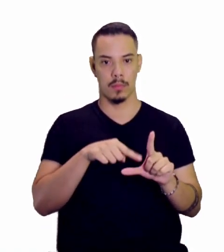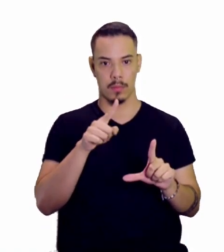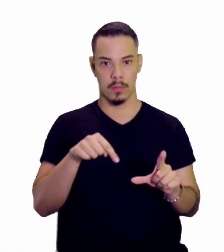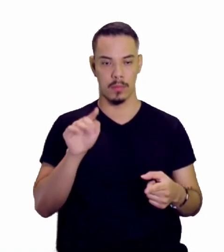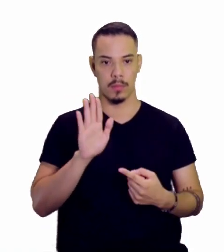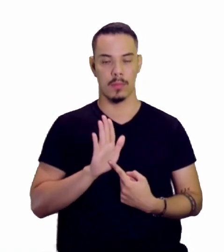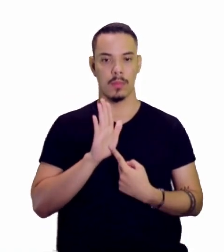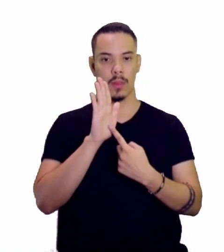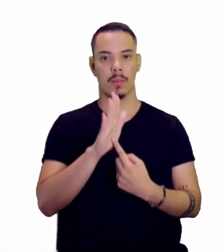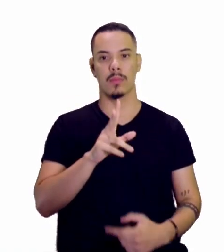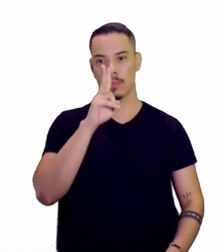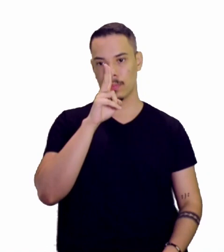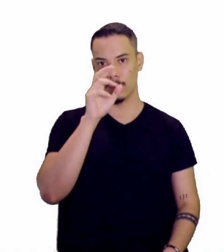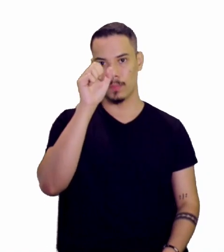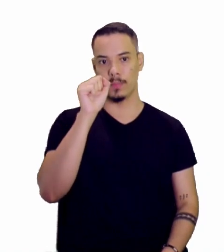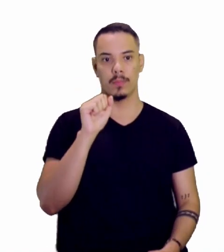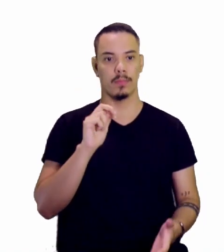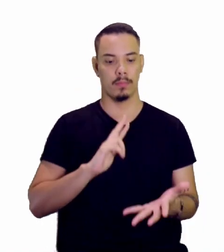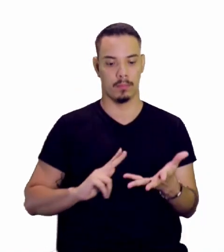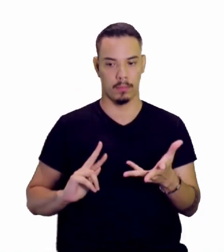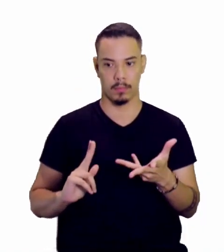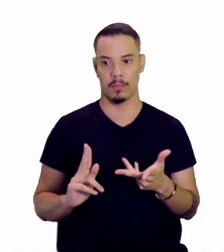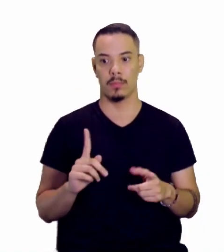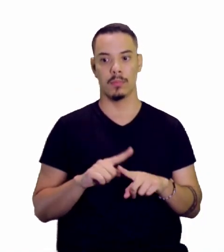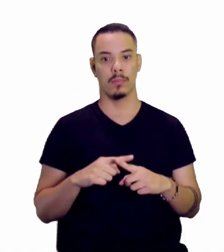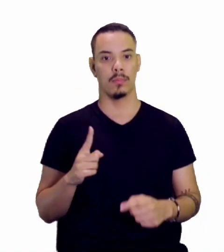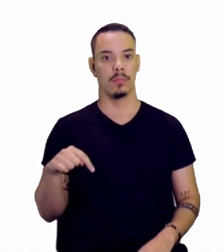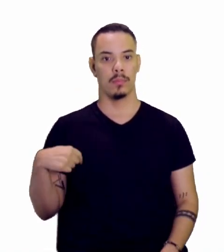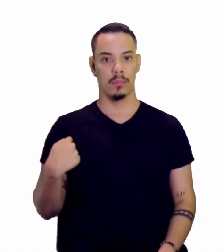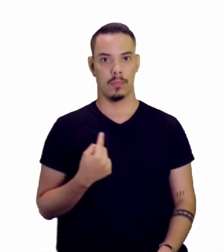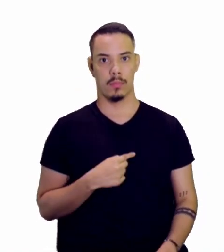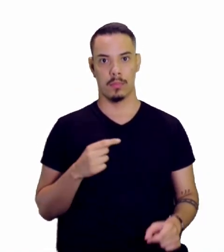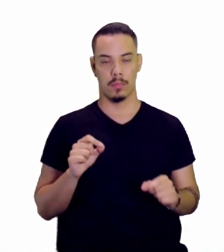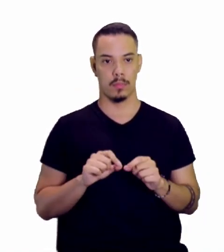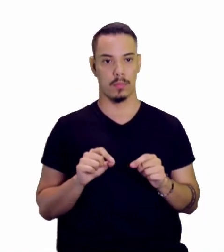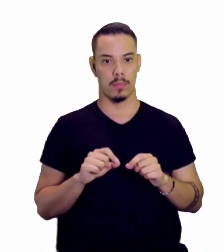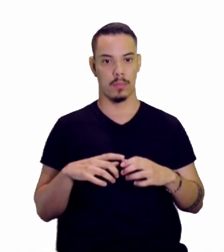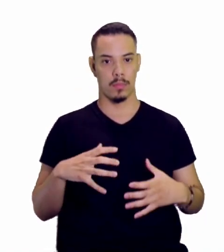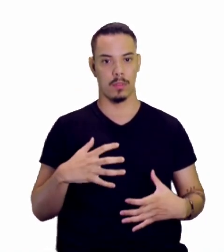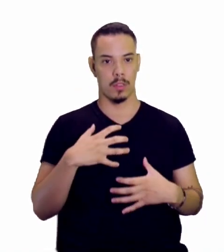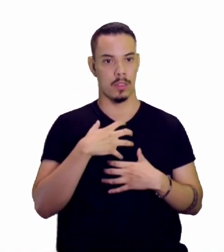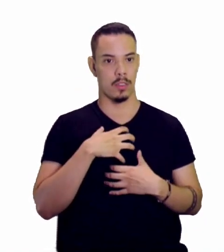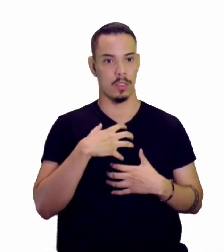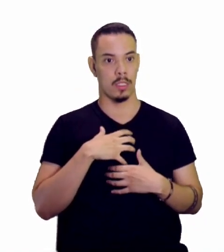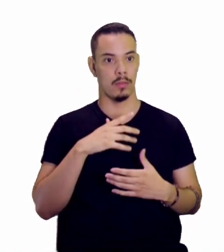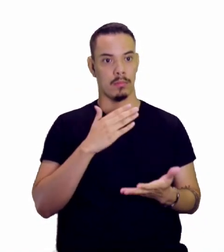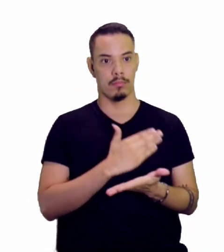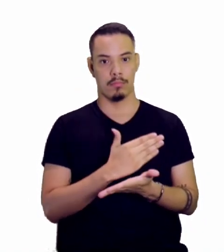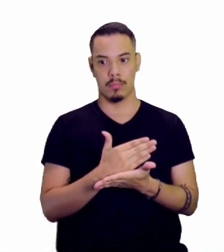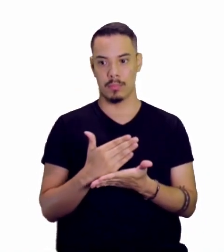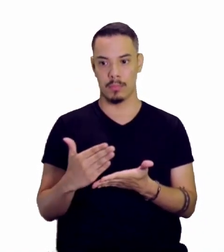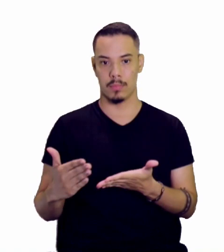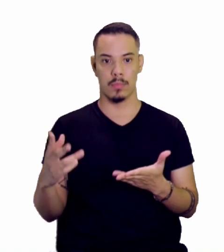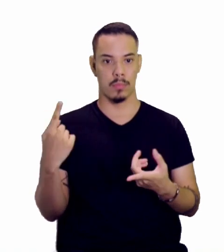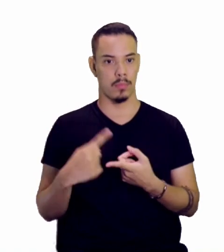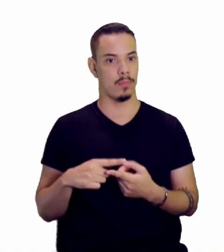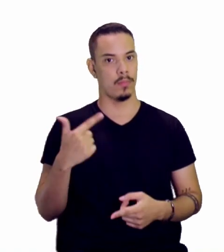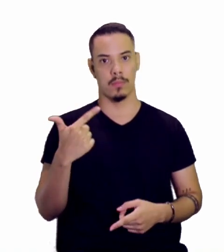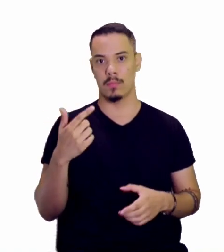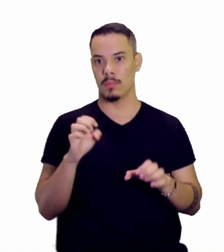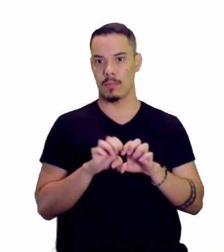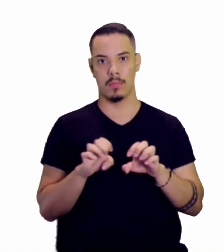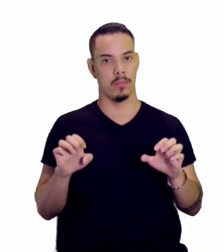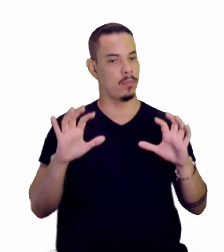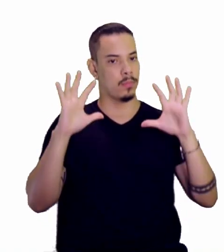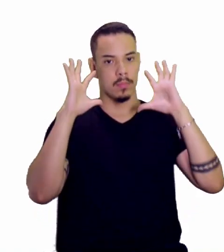da intensidade da força. Só que aqui nós vamos fazer de maneira que não seja cada instante, porque aí nós não teríamos as equações para resolver. Ali é